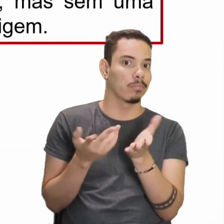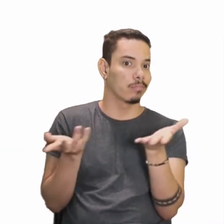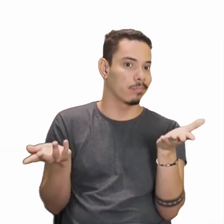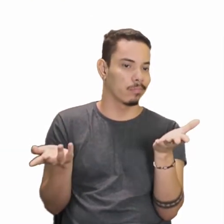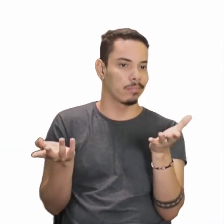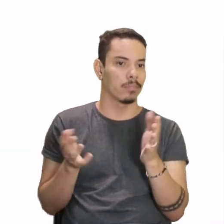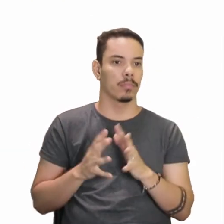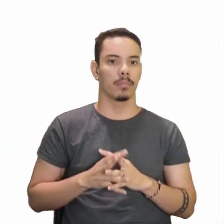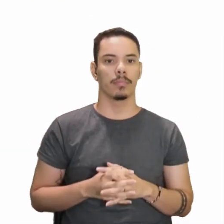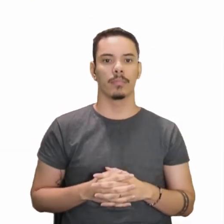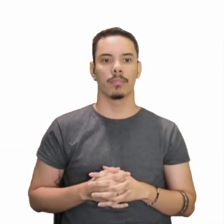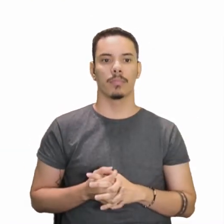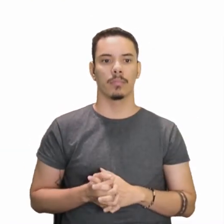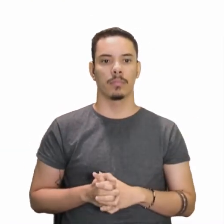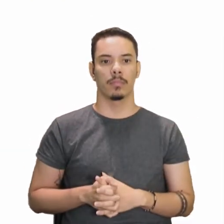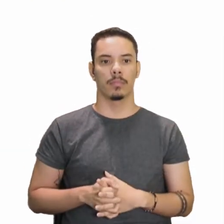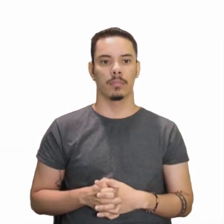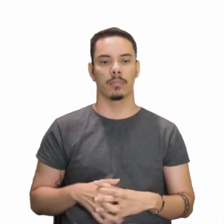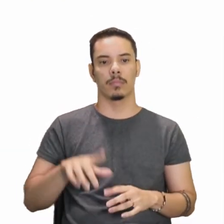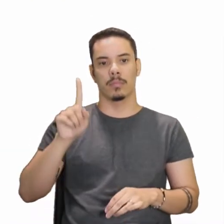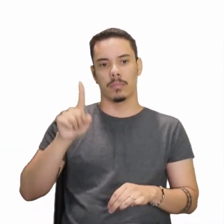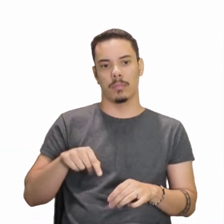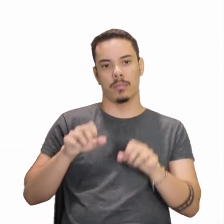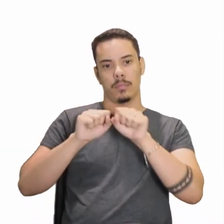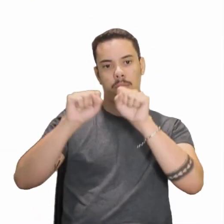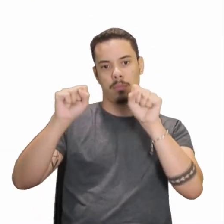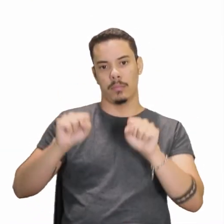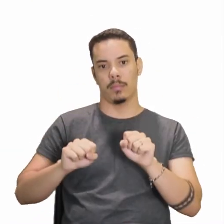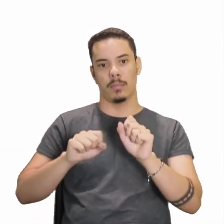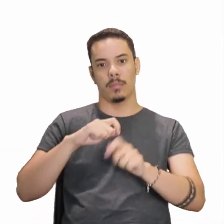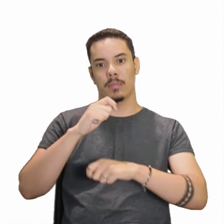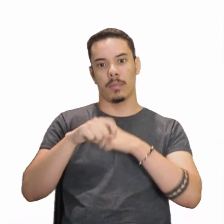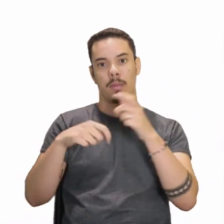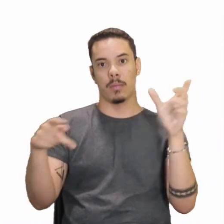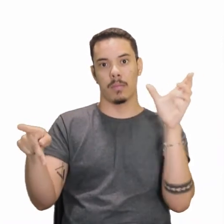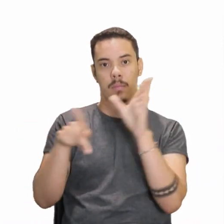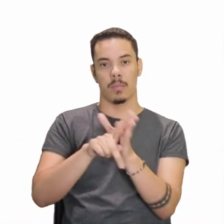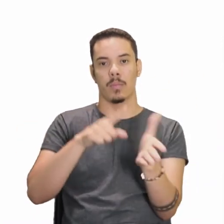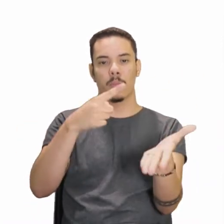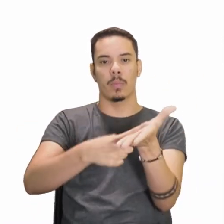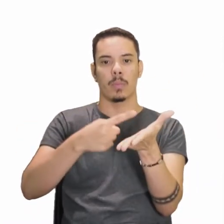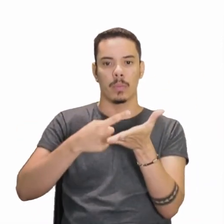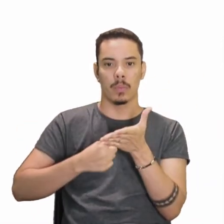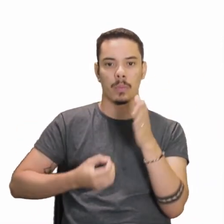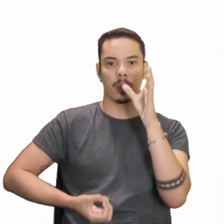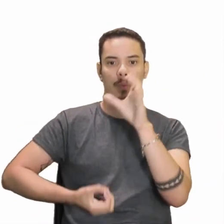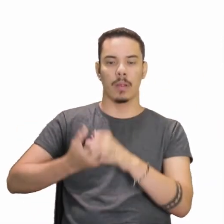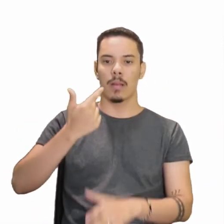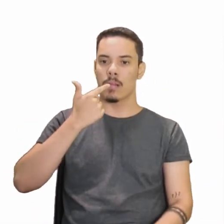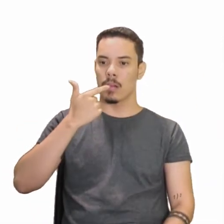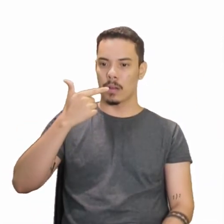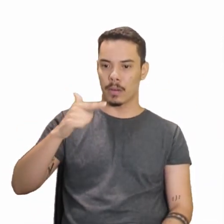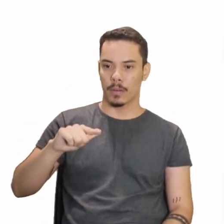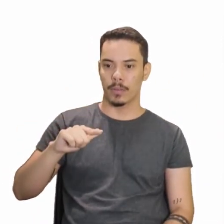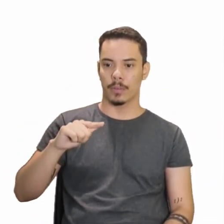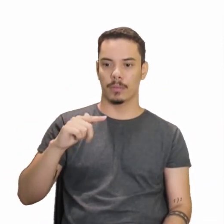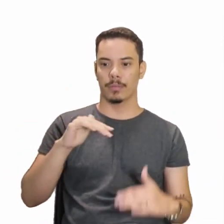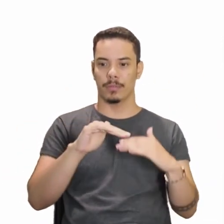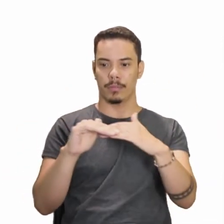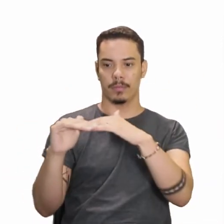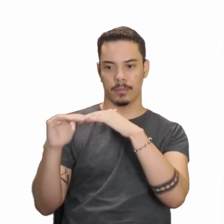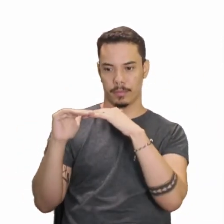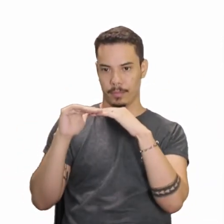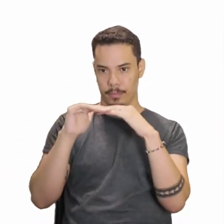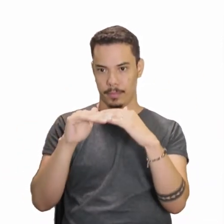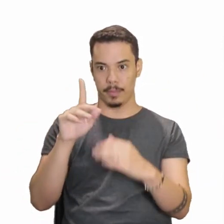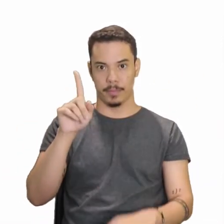dialeto? É um sistema de sinais, certo? Originário aí da língua comum, a nossa é a